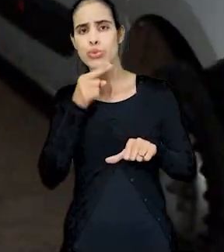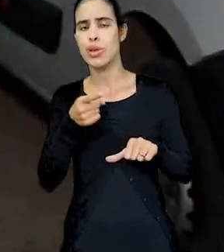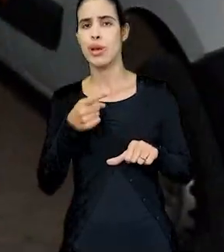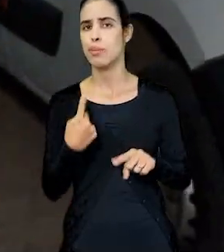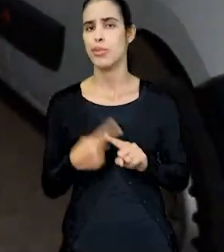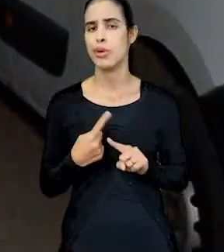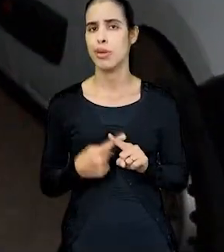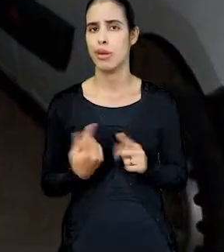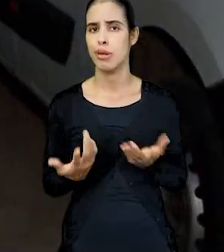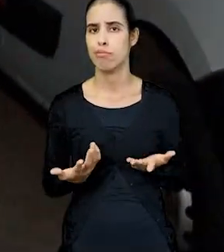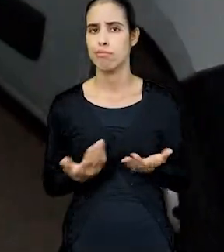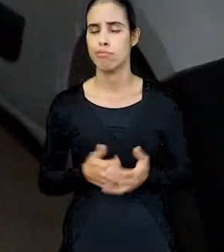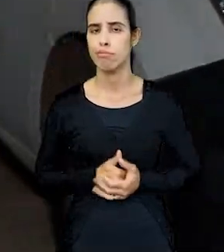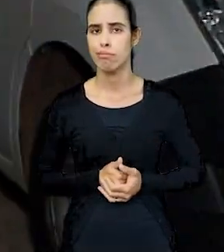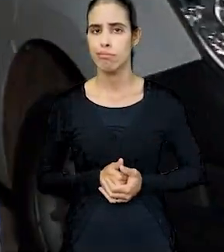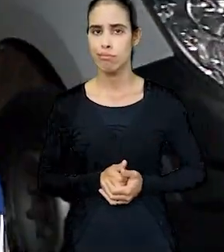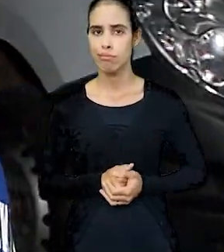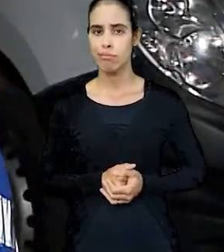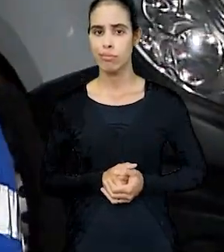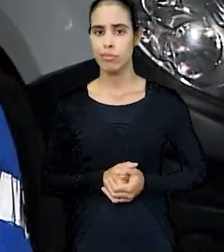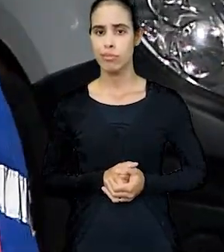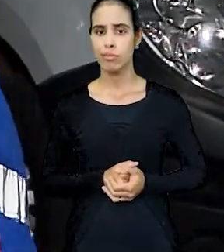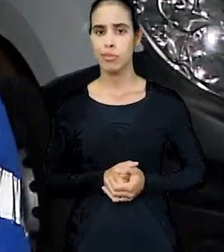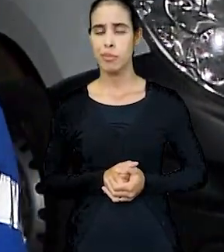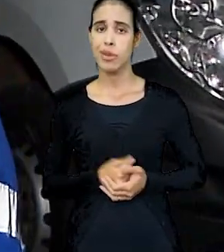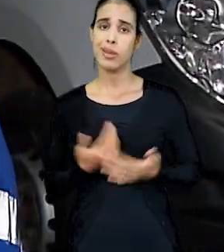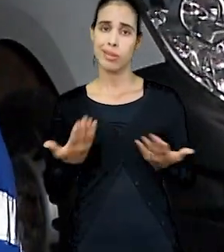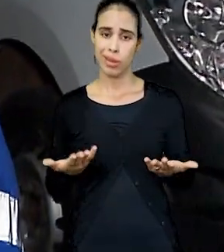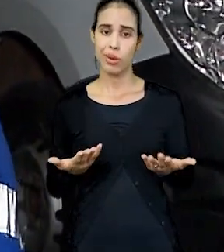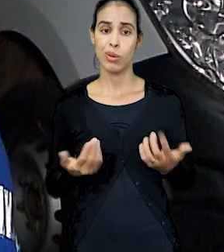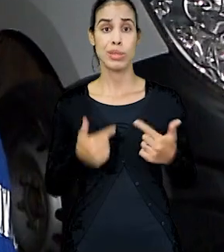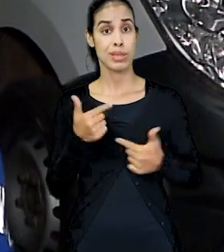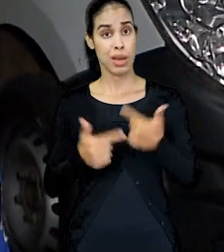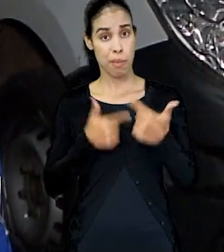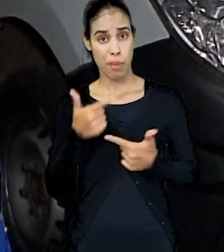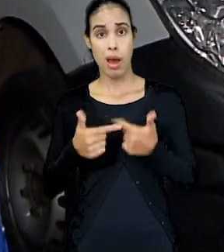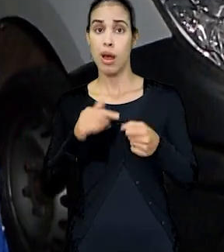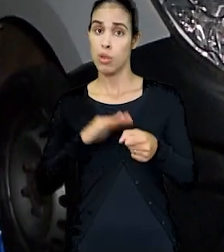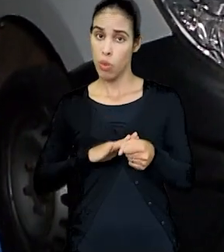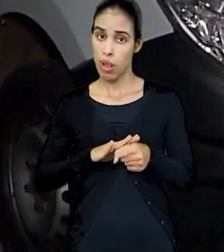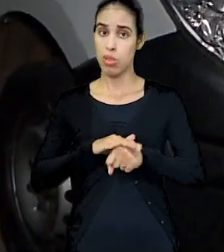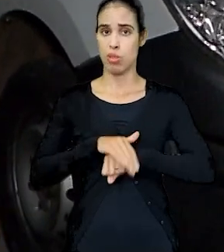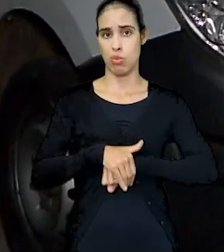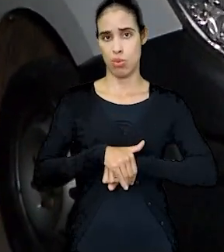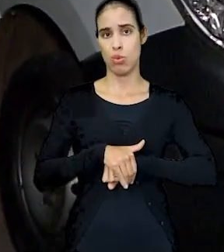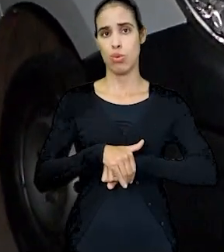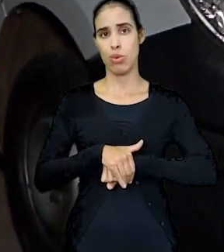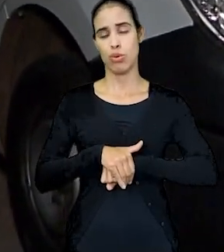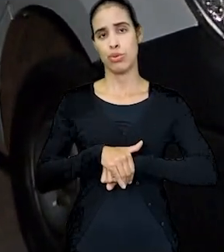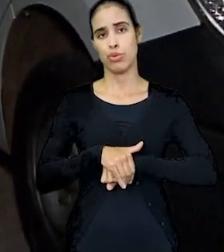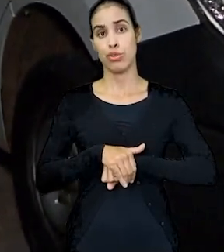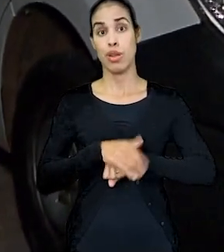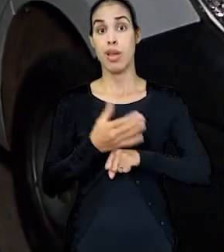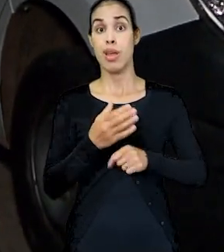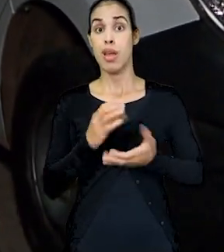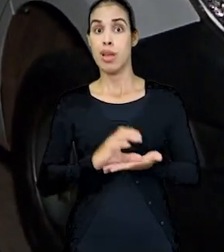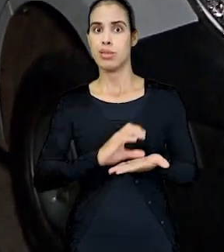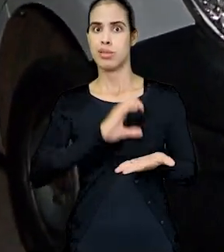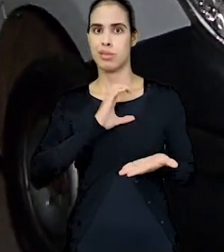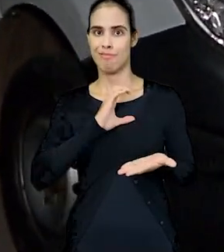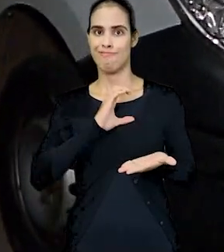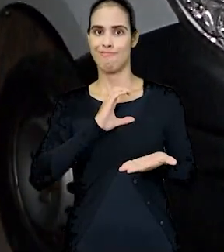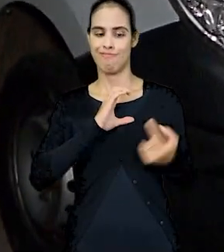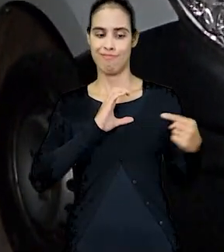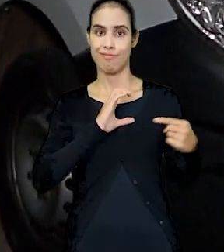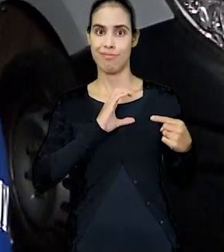adicional noturno, a questão financeira, o que seria? A questão financeira conta até porque o adicional noturno ele faz